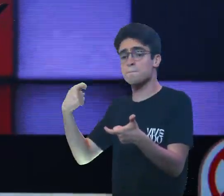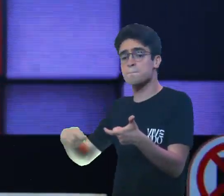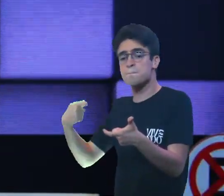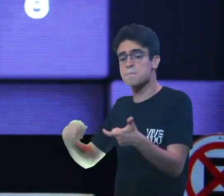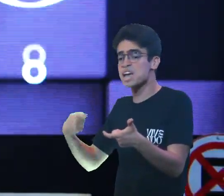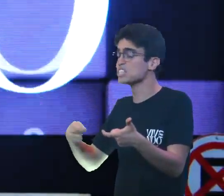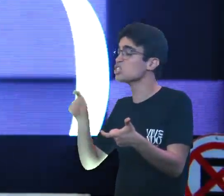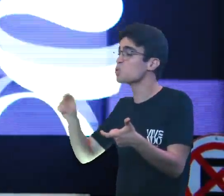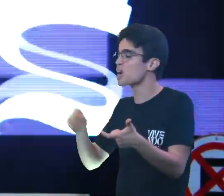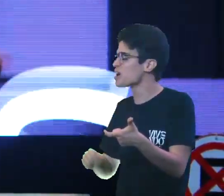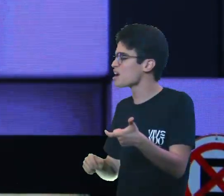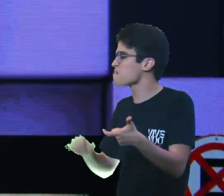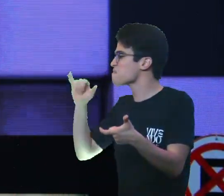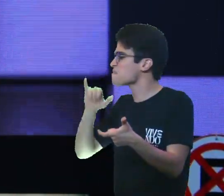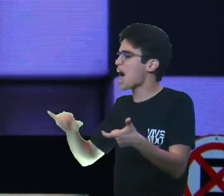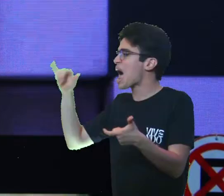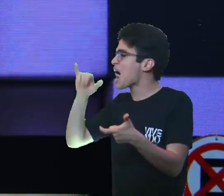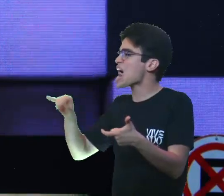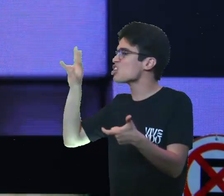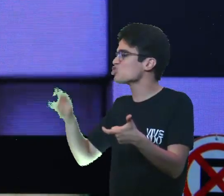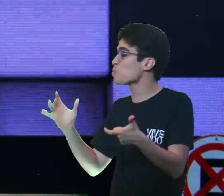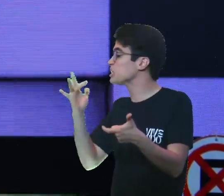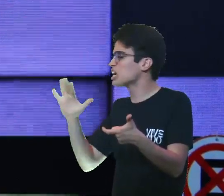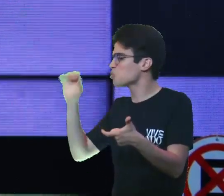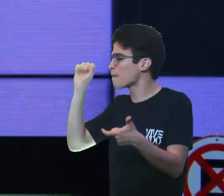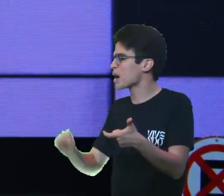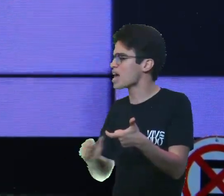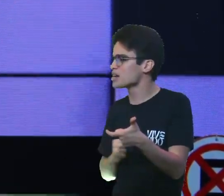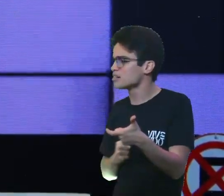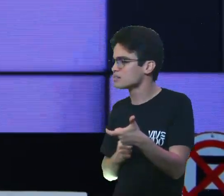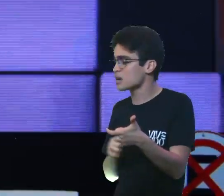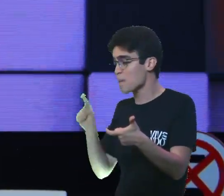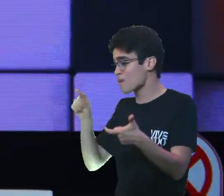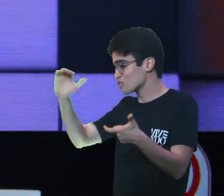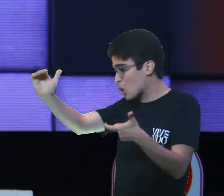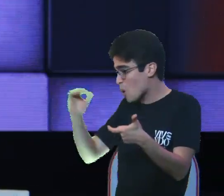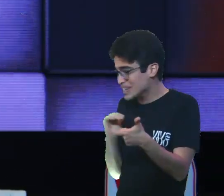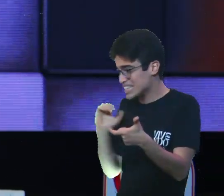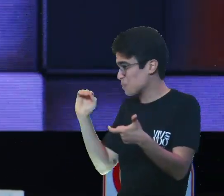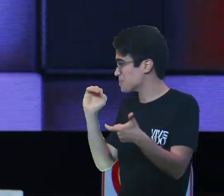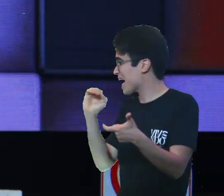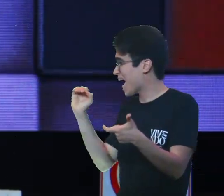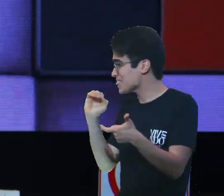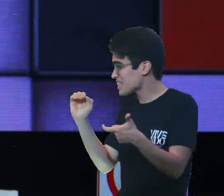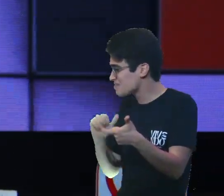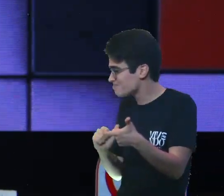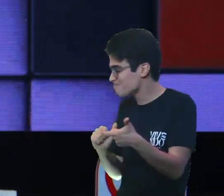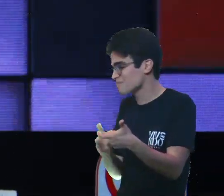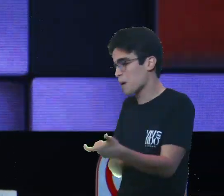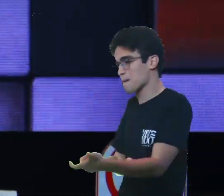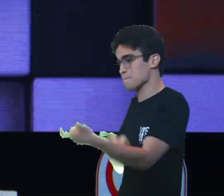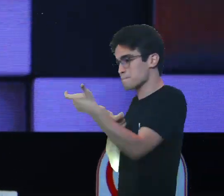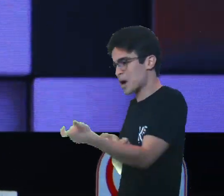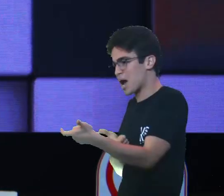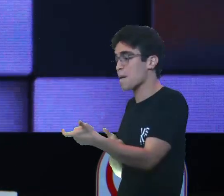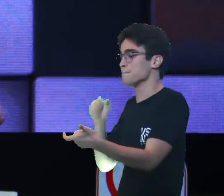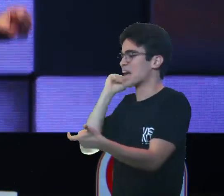deveria parar de falar dessa fé. E porque você não nos obedeceu, nós vamos matá-lo.